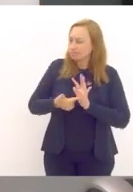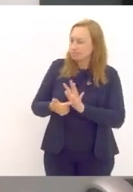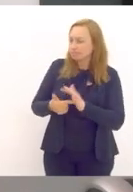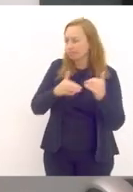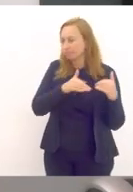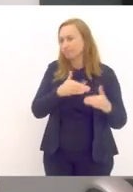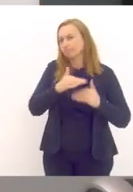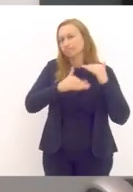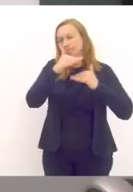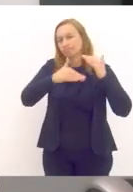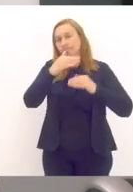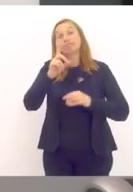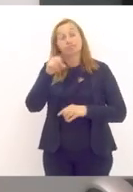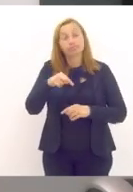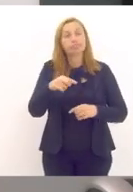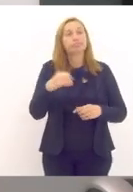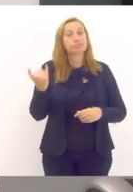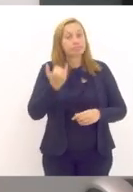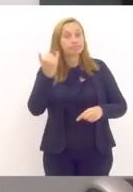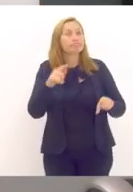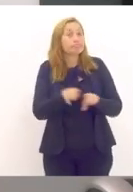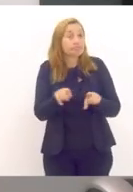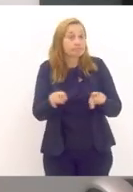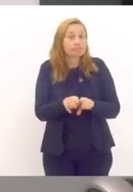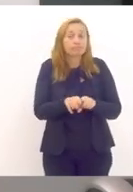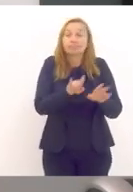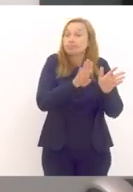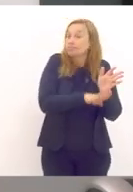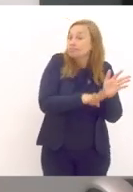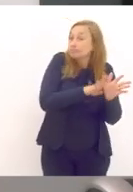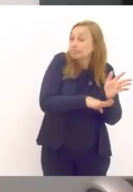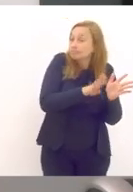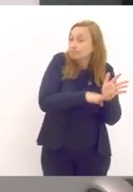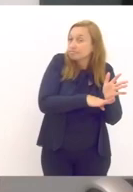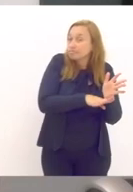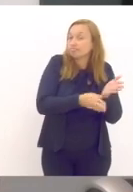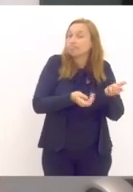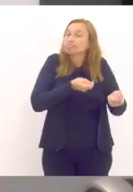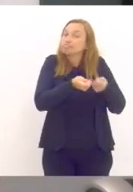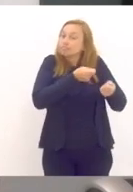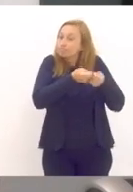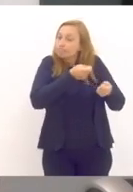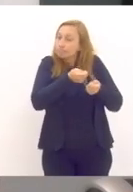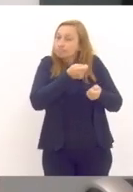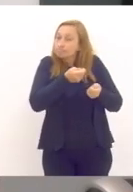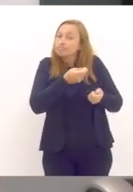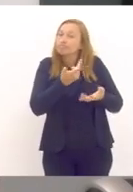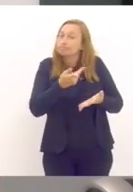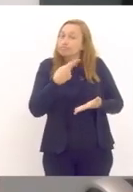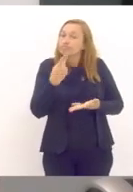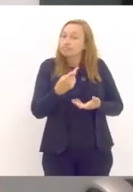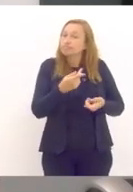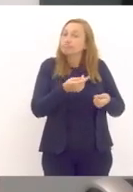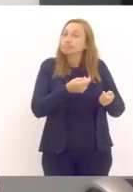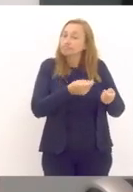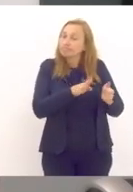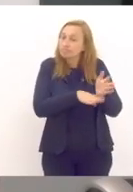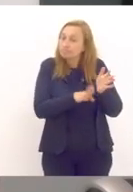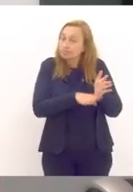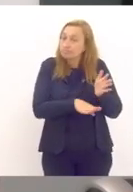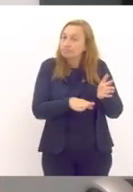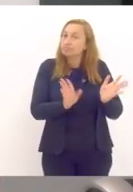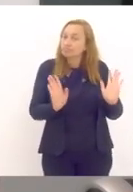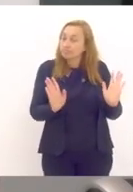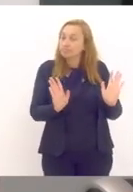é importante também que as despesas estejam controladas. E aí eu falo de despesas especificamente de custeio,